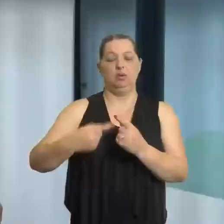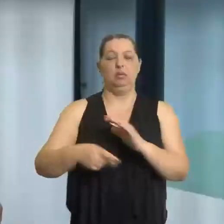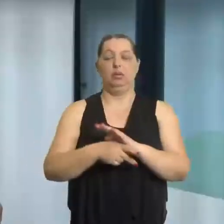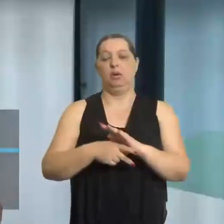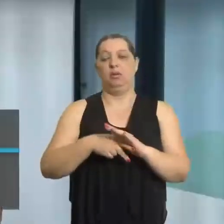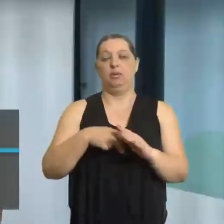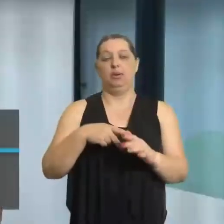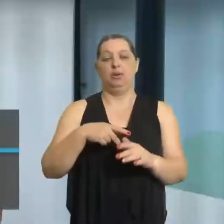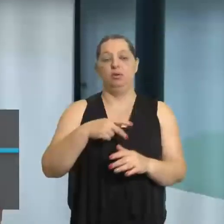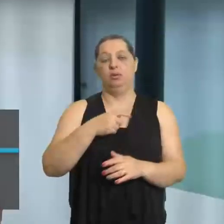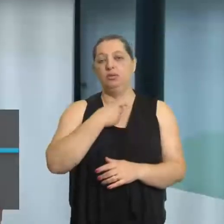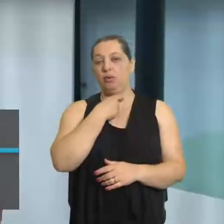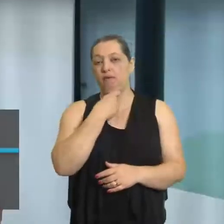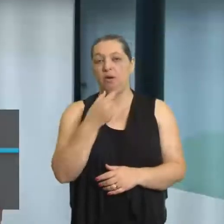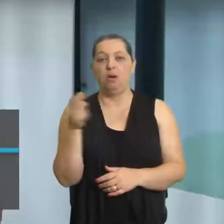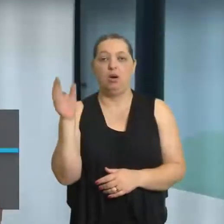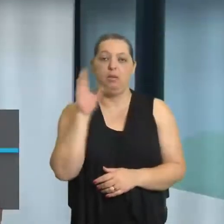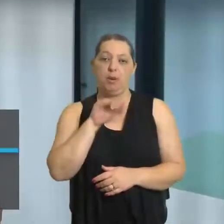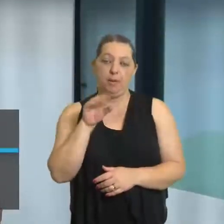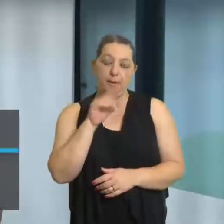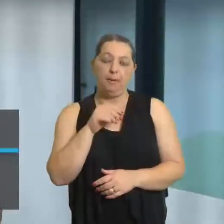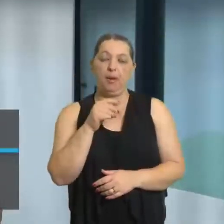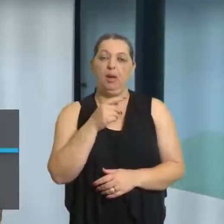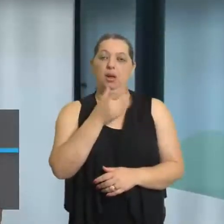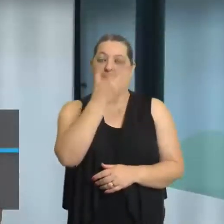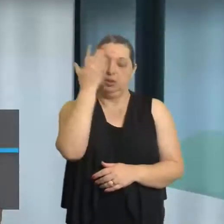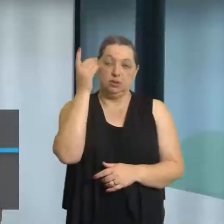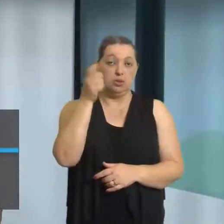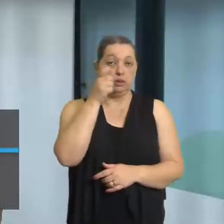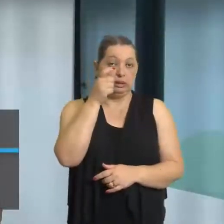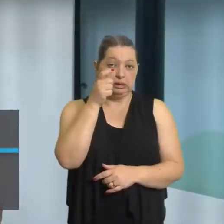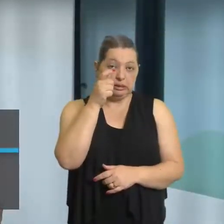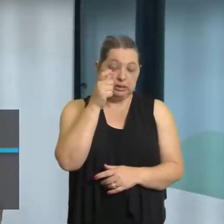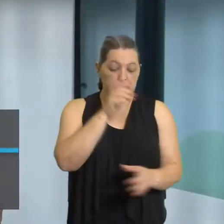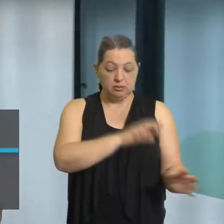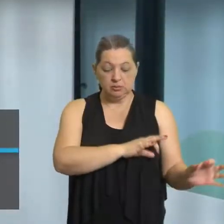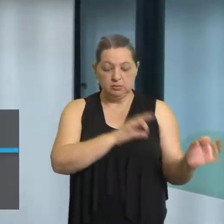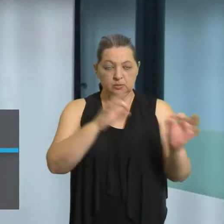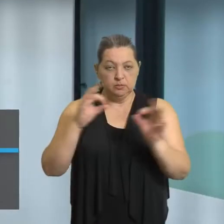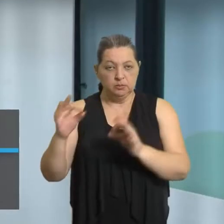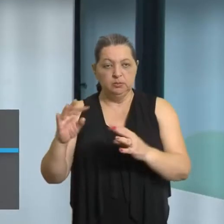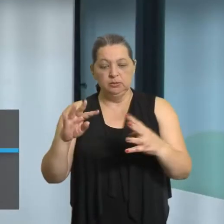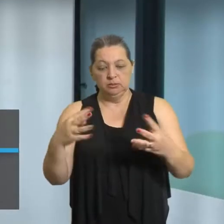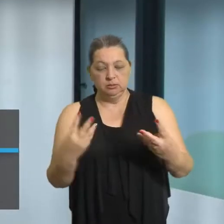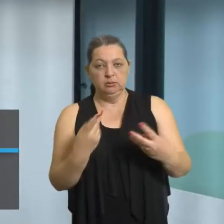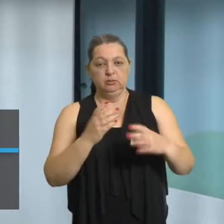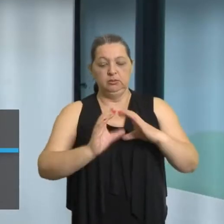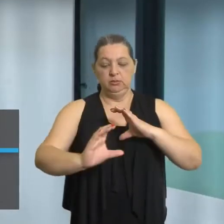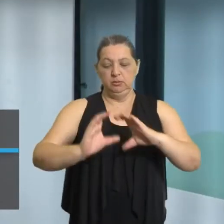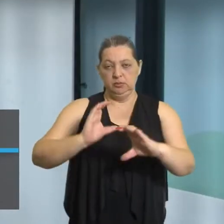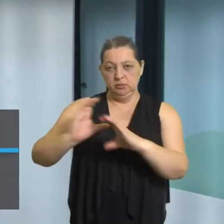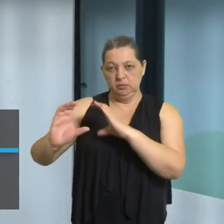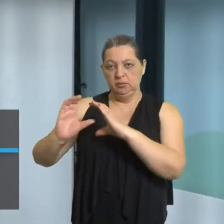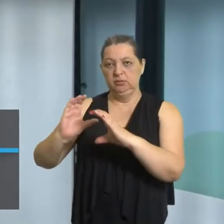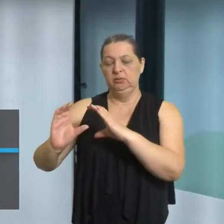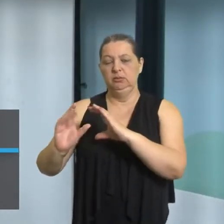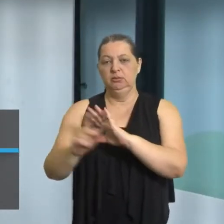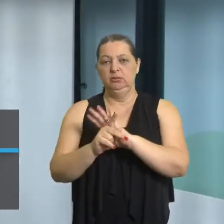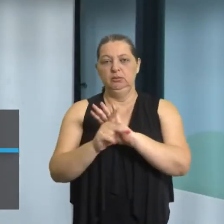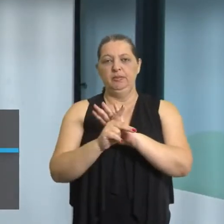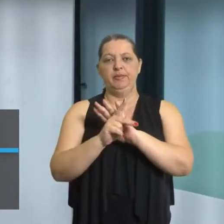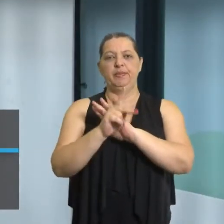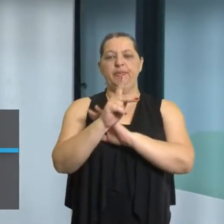onde a gente sente que alguém está vendo que a gente tá falando que a gente tá se comunicando com os nossos pares que não estão na nossa Unidade Escolar